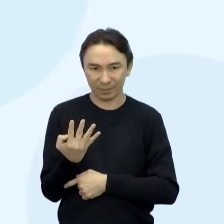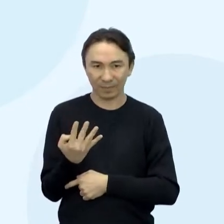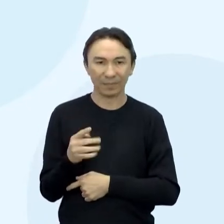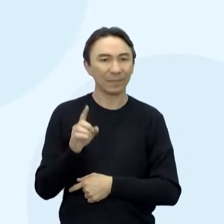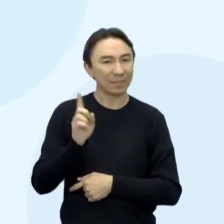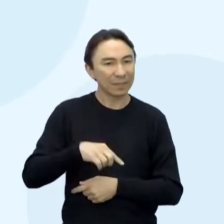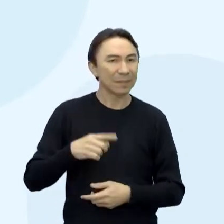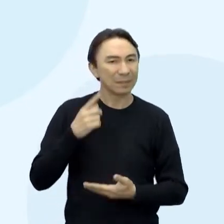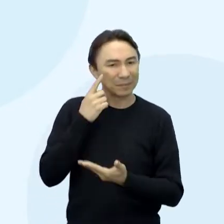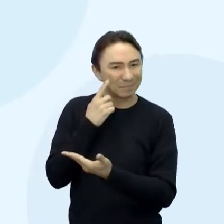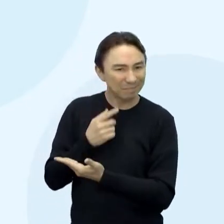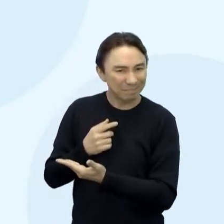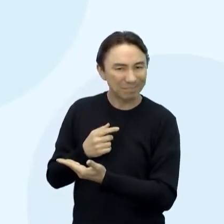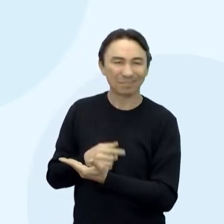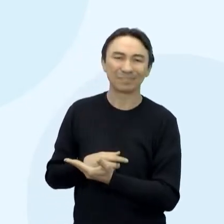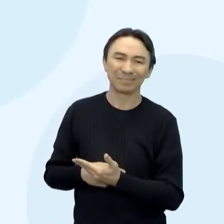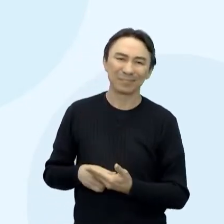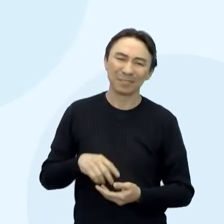prototipar.